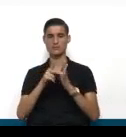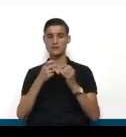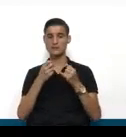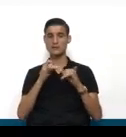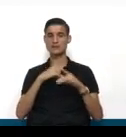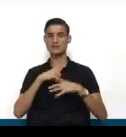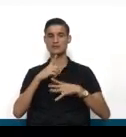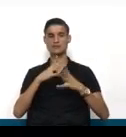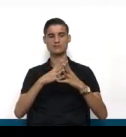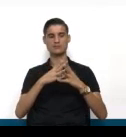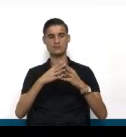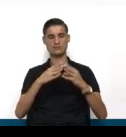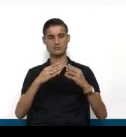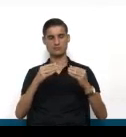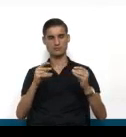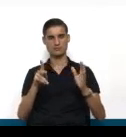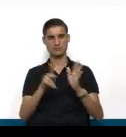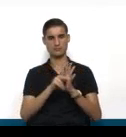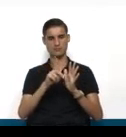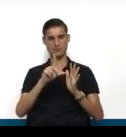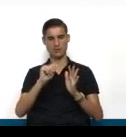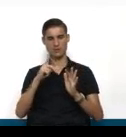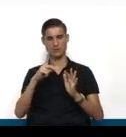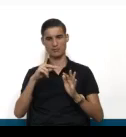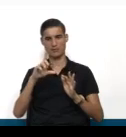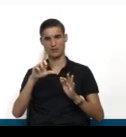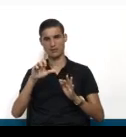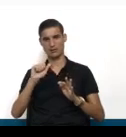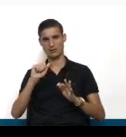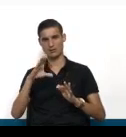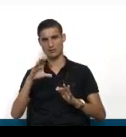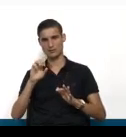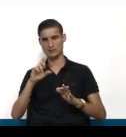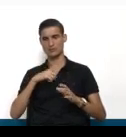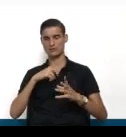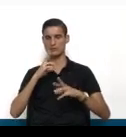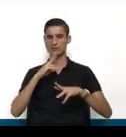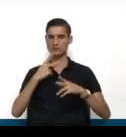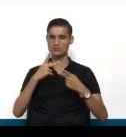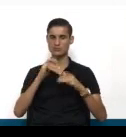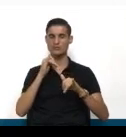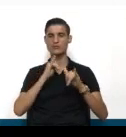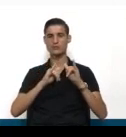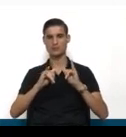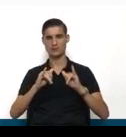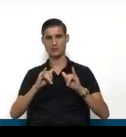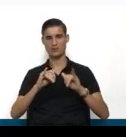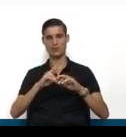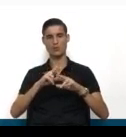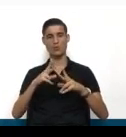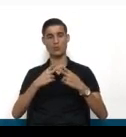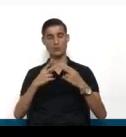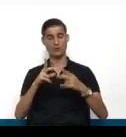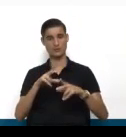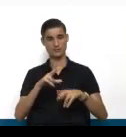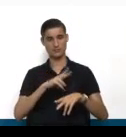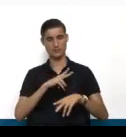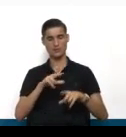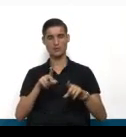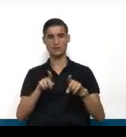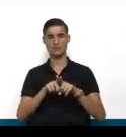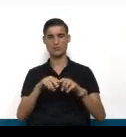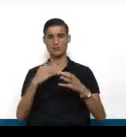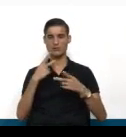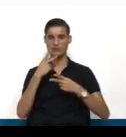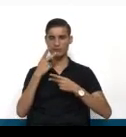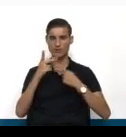for solução de Laplace, tá? Trazendo algumas informações. Um outro caso particular de